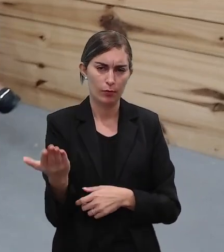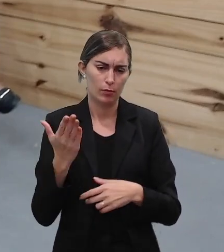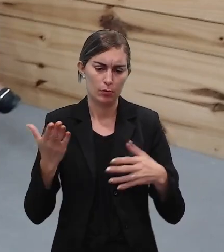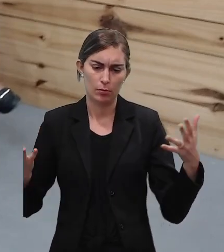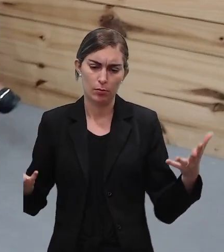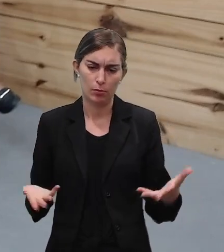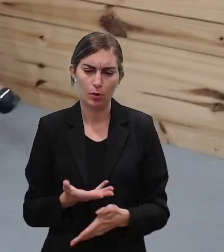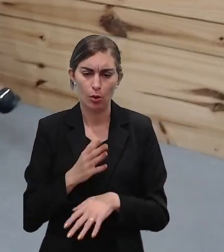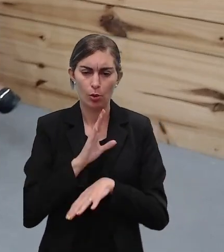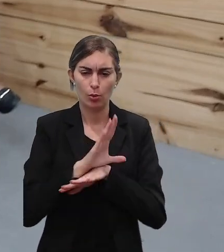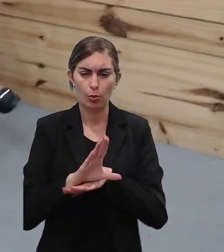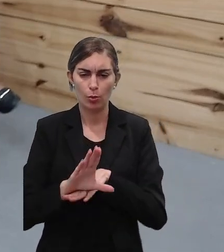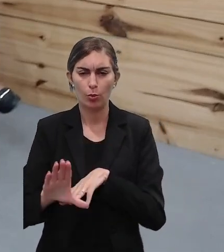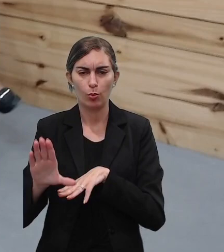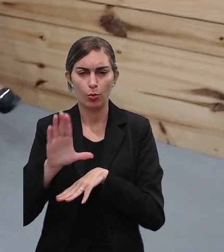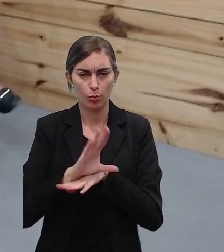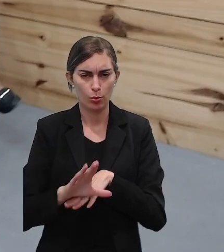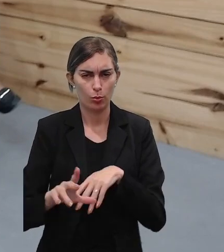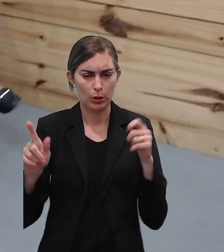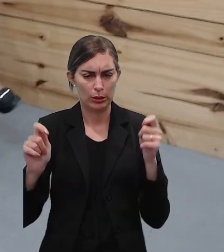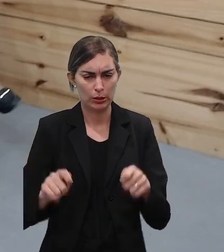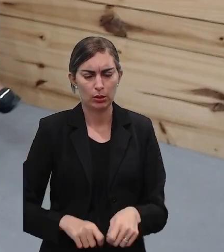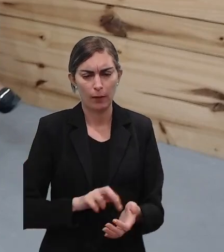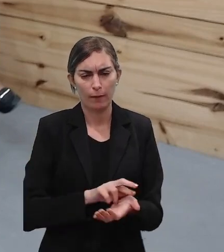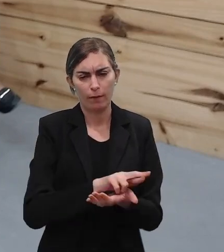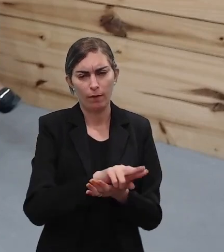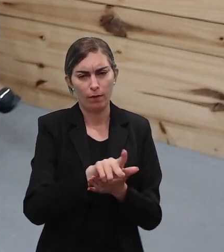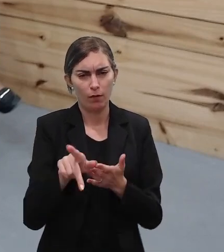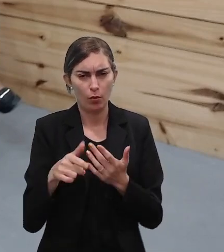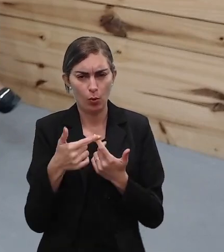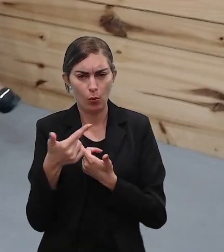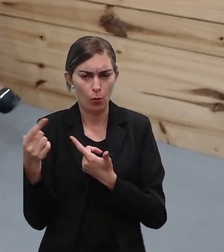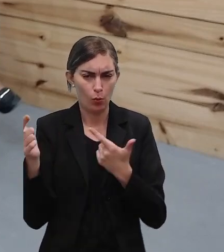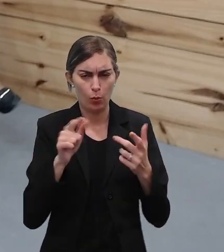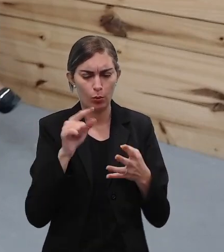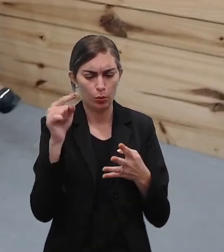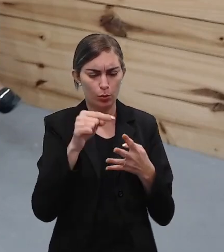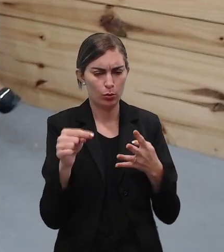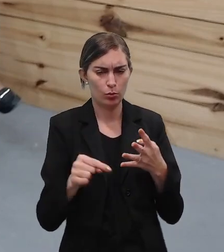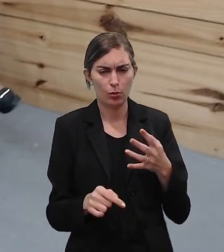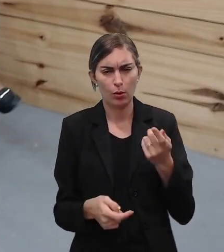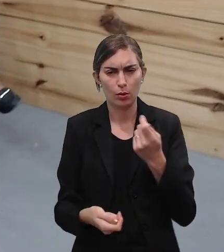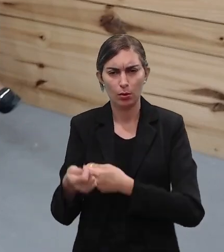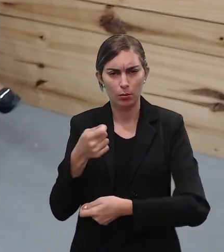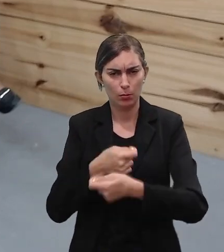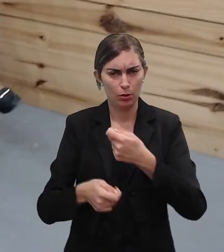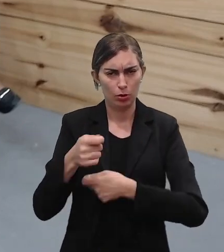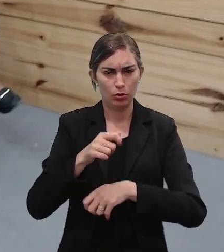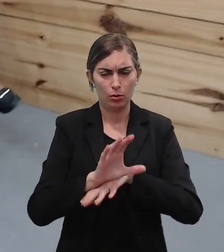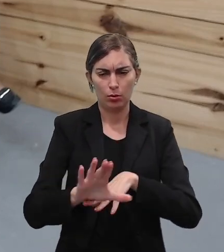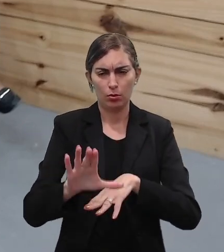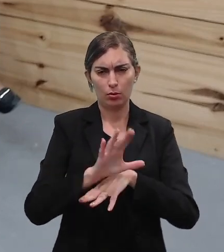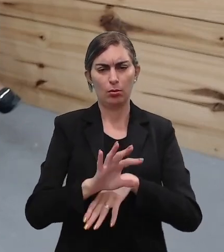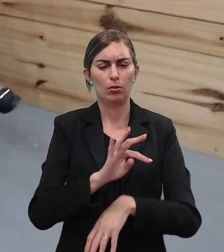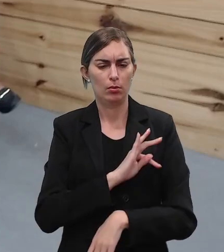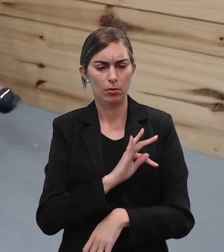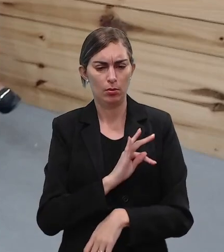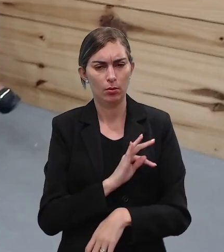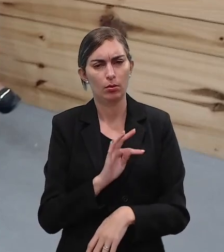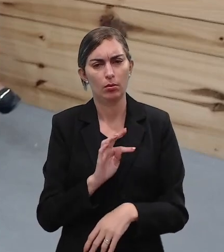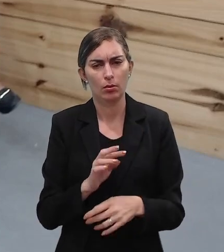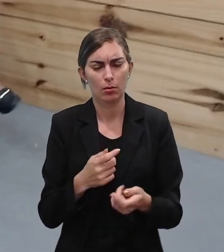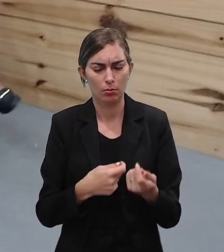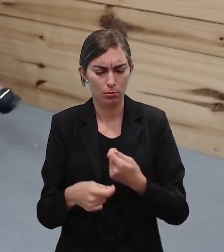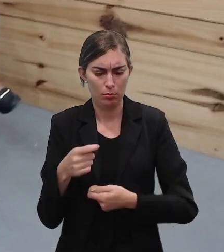em um curso que ele vai te dar diversos outros subsistemas, que é o de administração, no curso técnico de